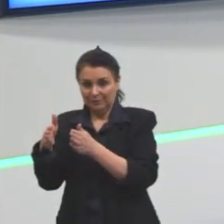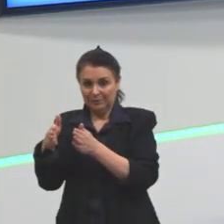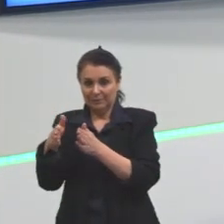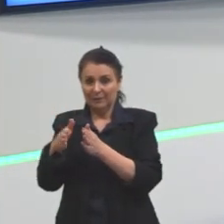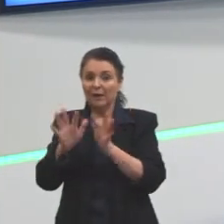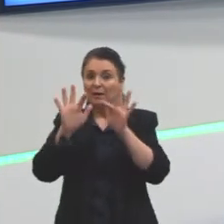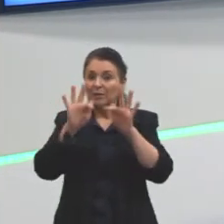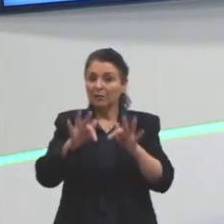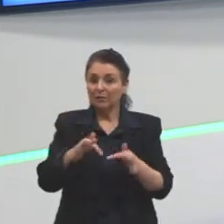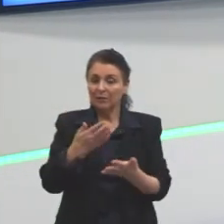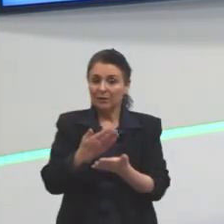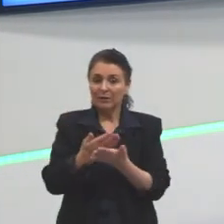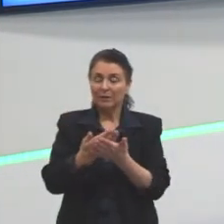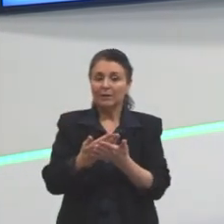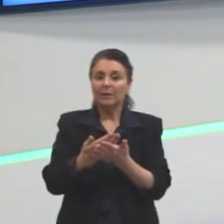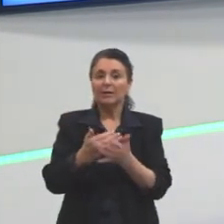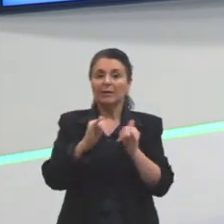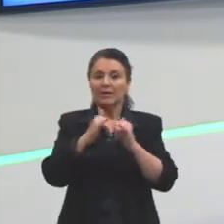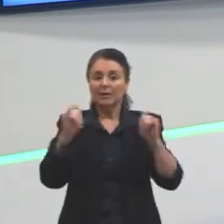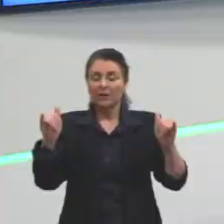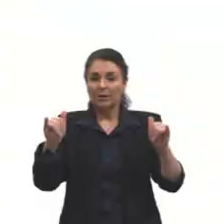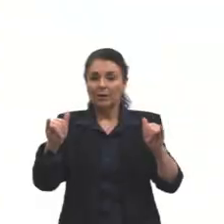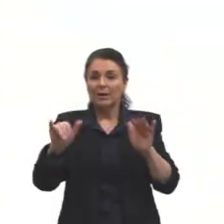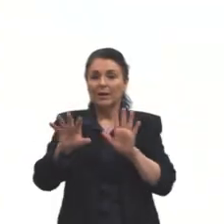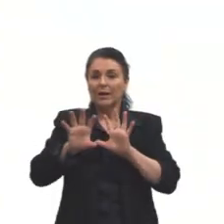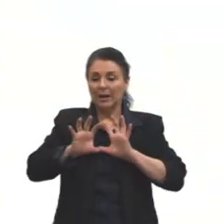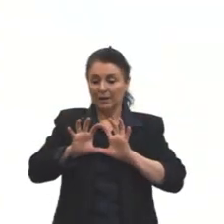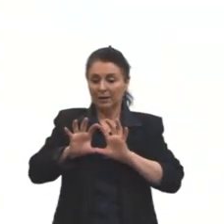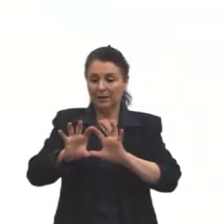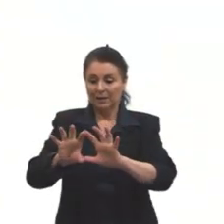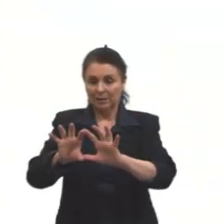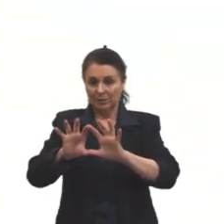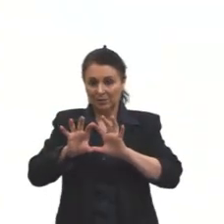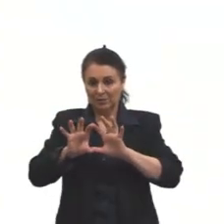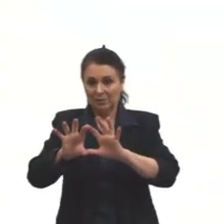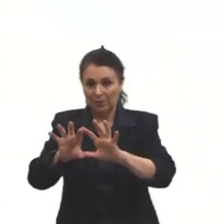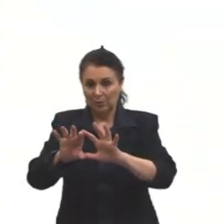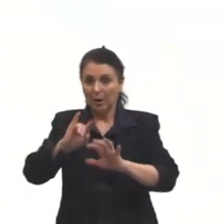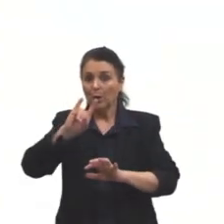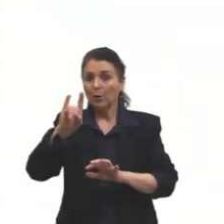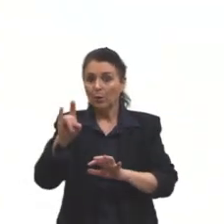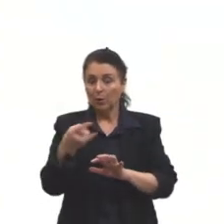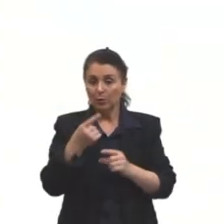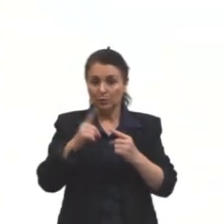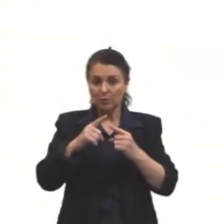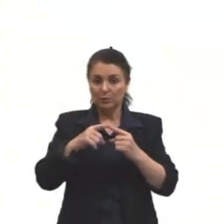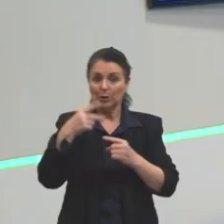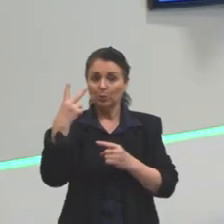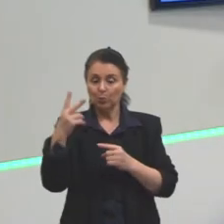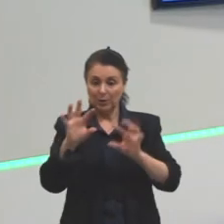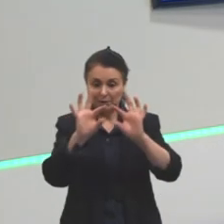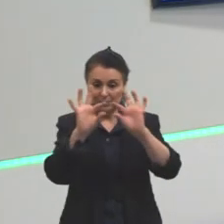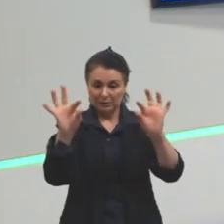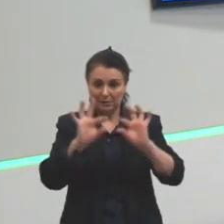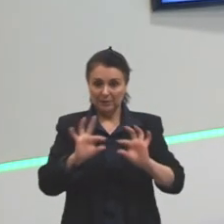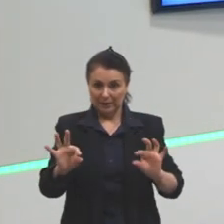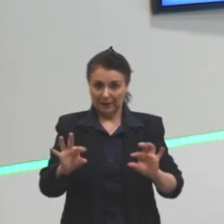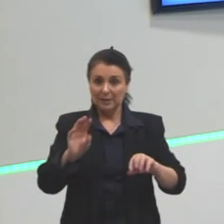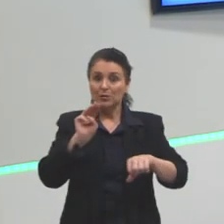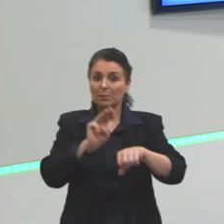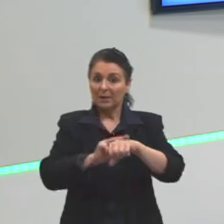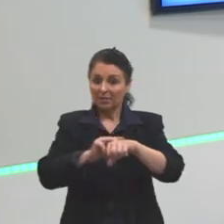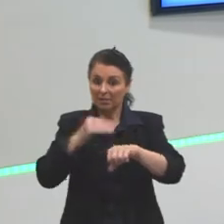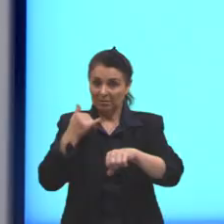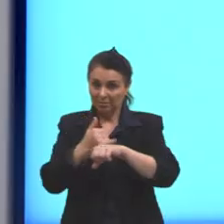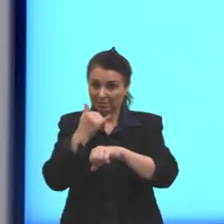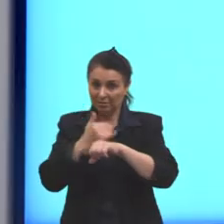finalizar então eletrização por indução que é o último tipo né a gente tem então duas esferas metálicas aqui em contato